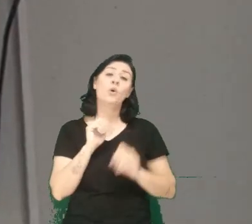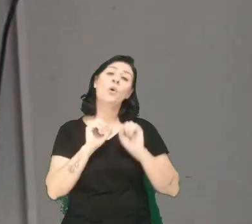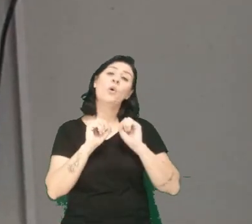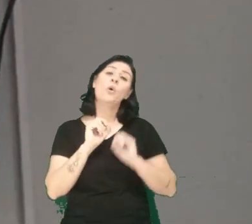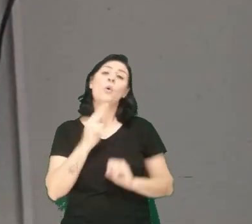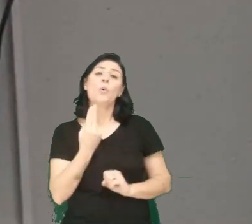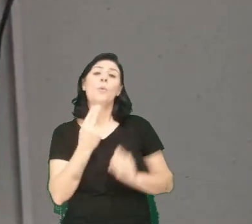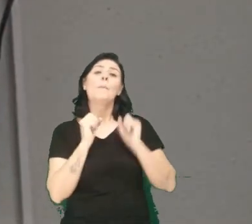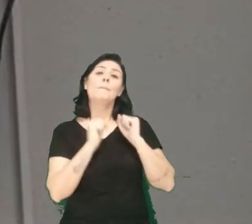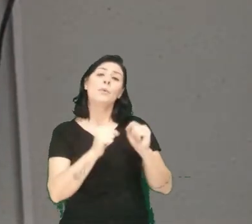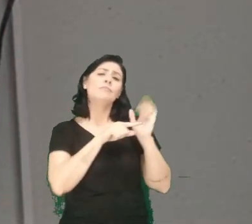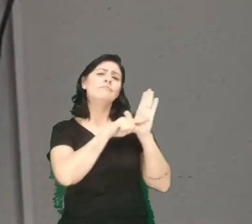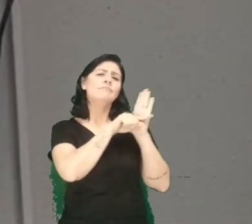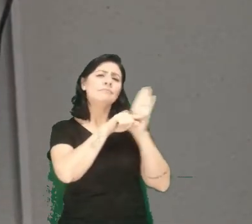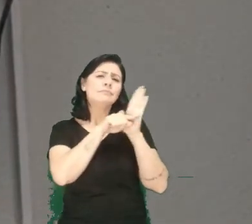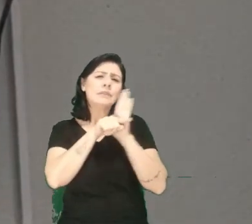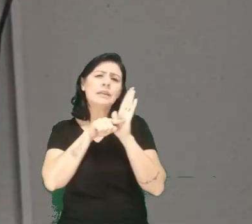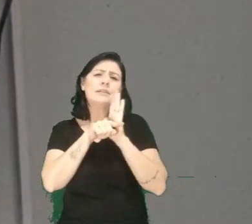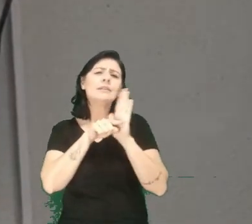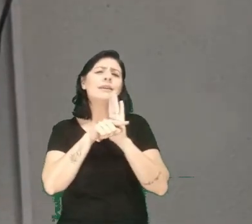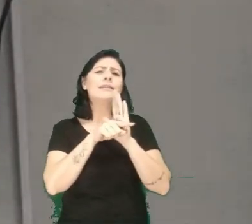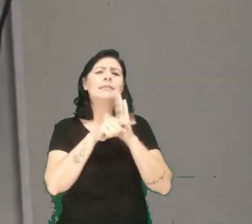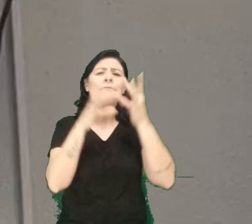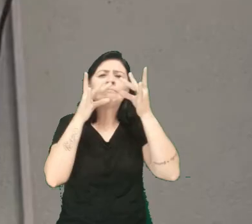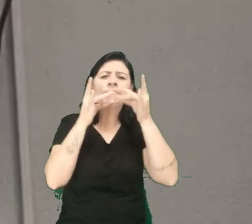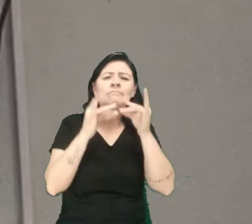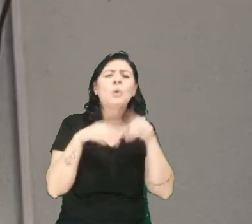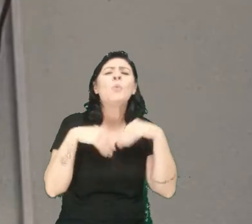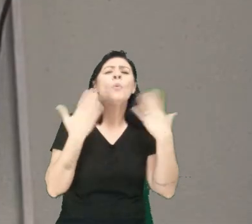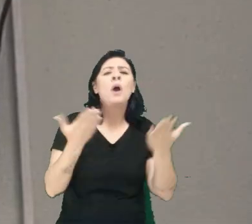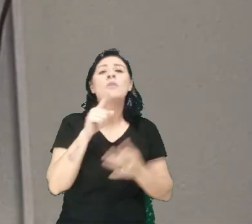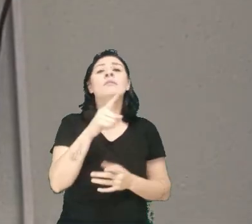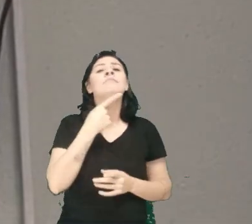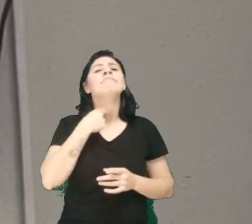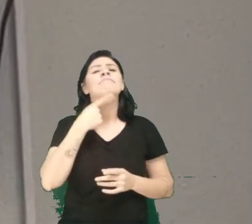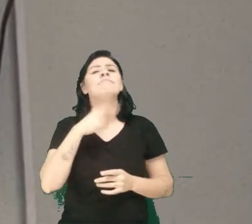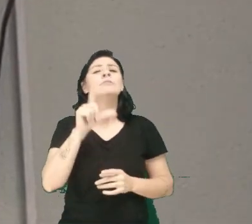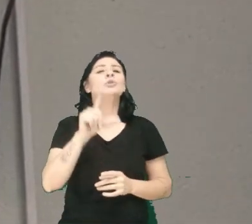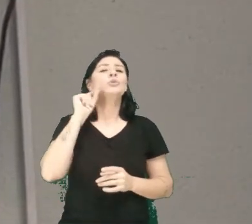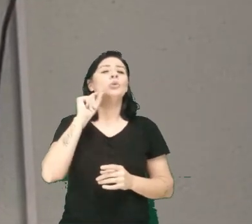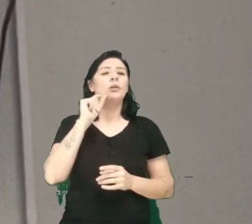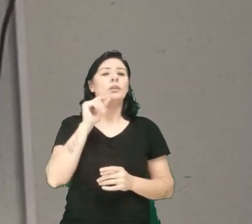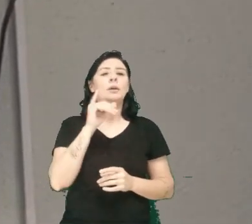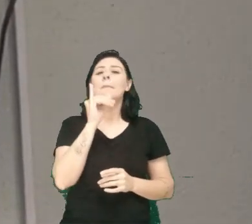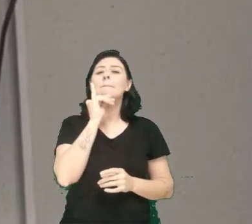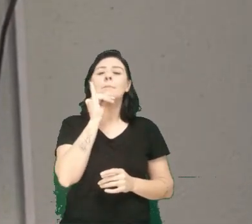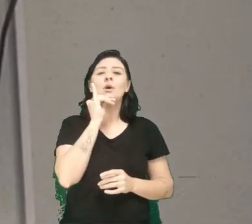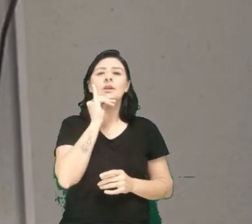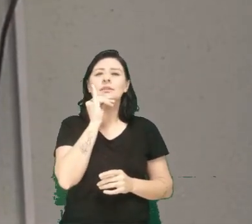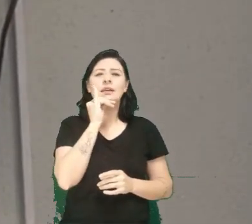a pesquisa de algum específico que você queira, tipo